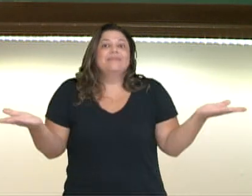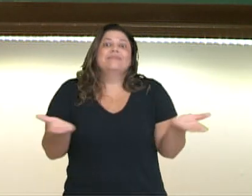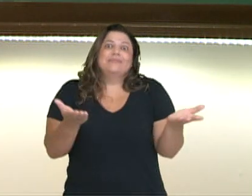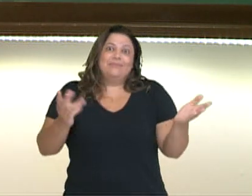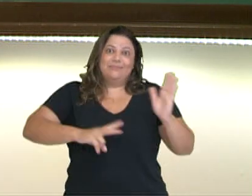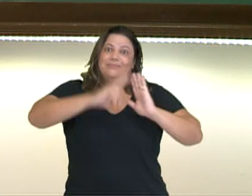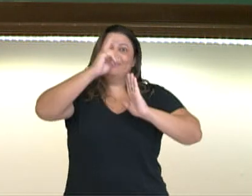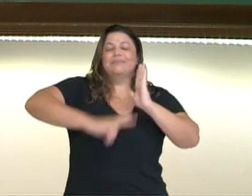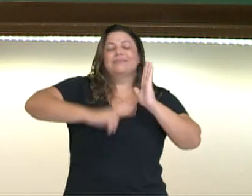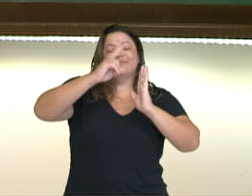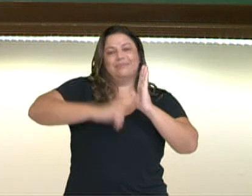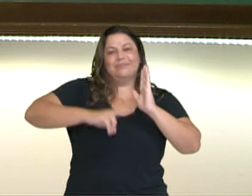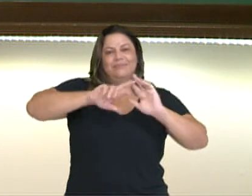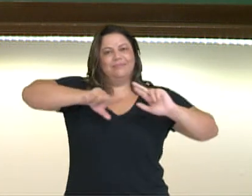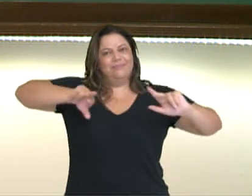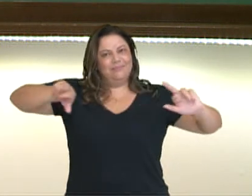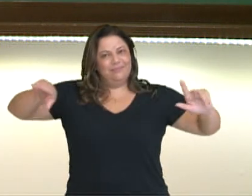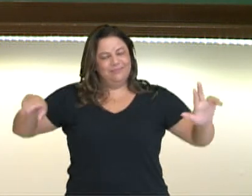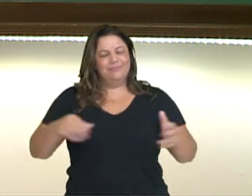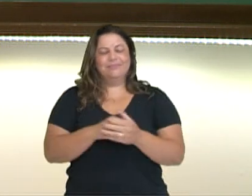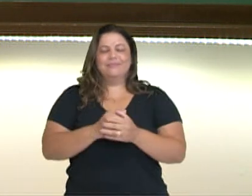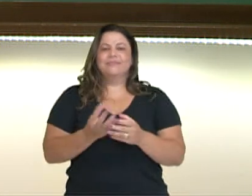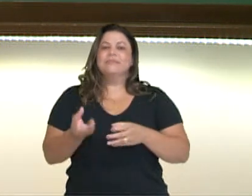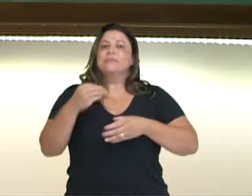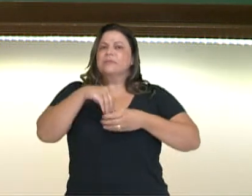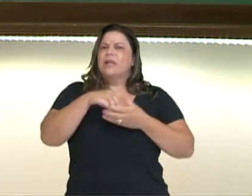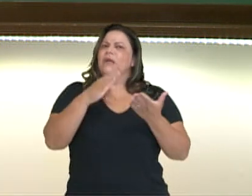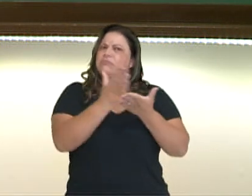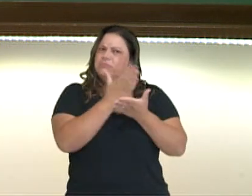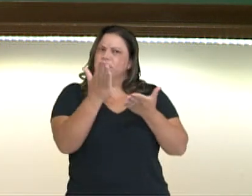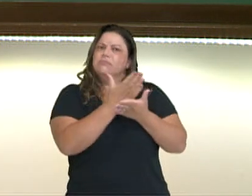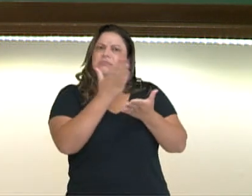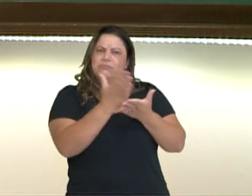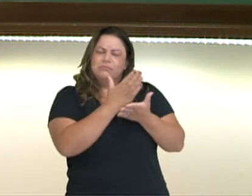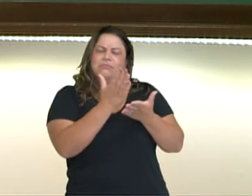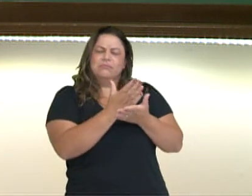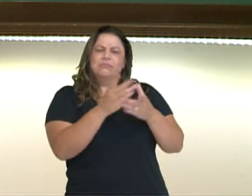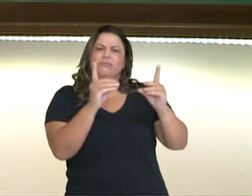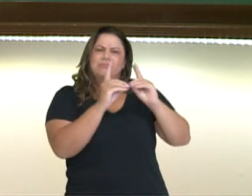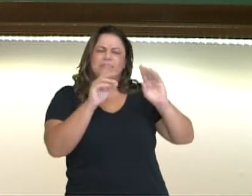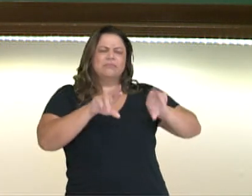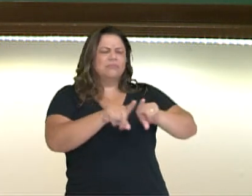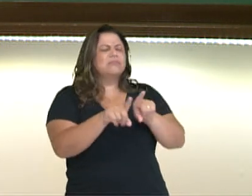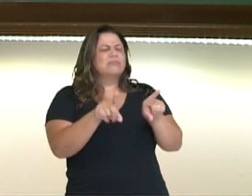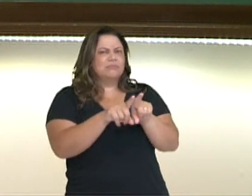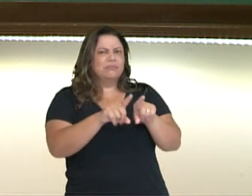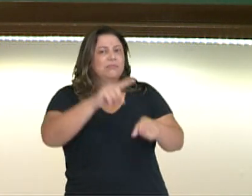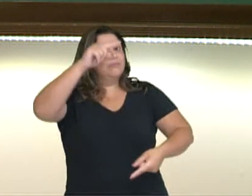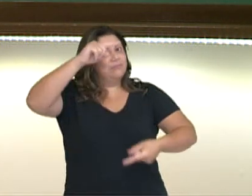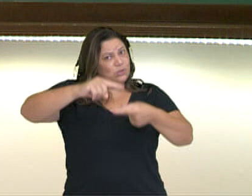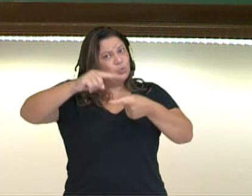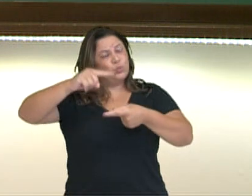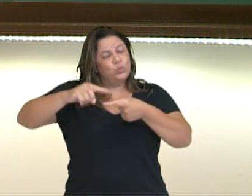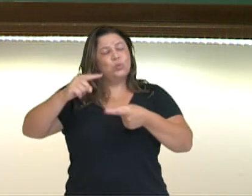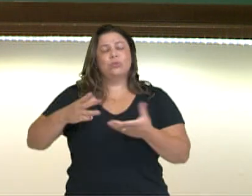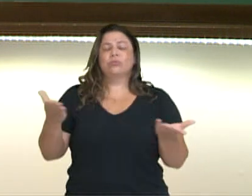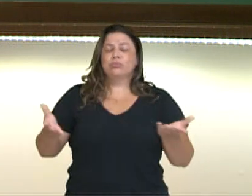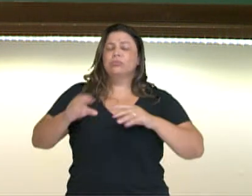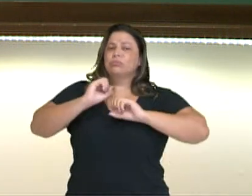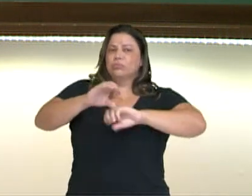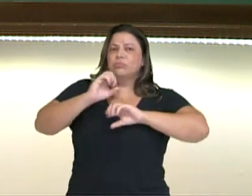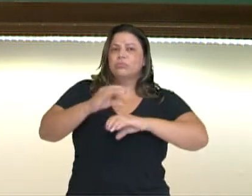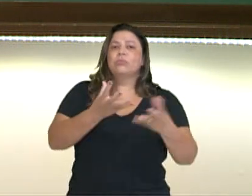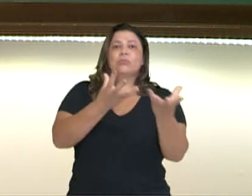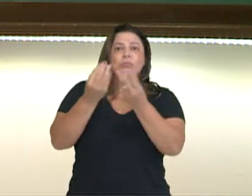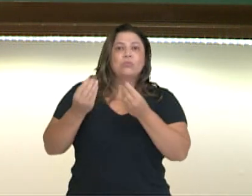leu contos presentes nos próprios livros didáticos, porque eles são curtos, então a gente trabalha muito com conto também no